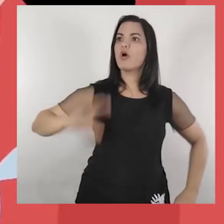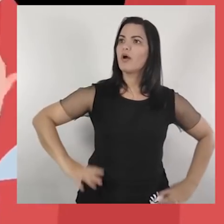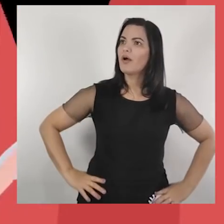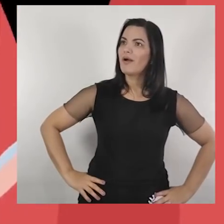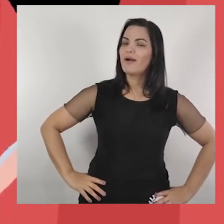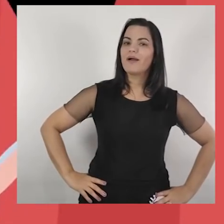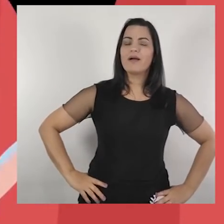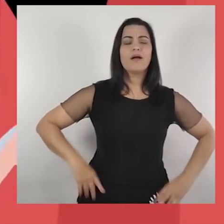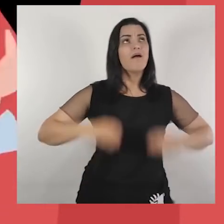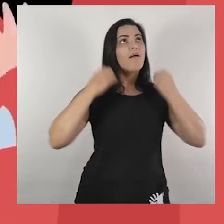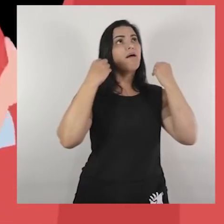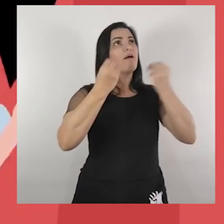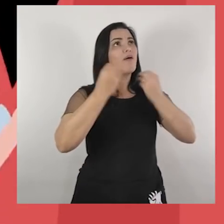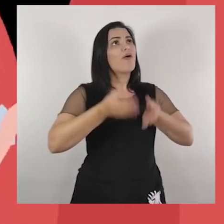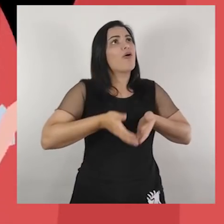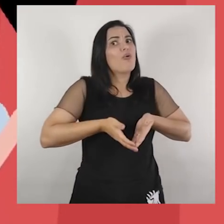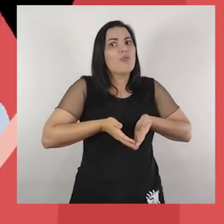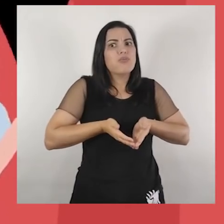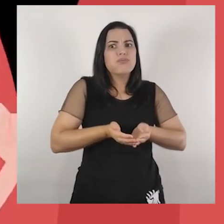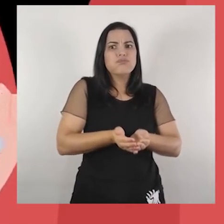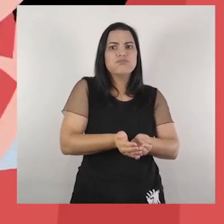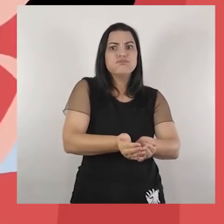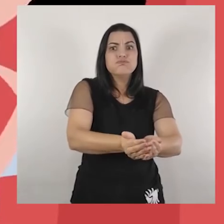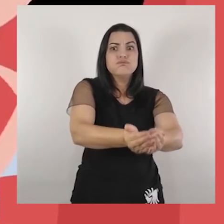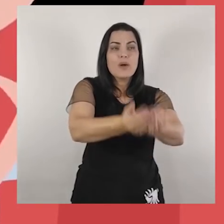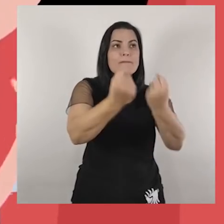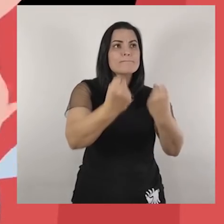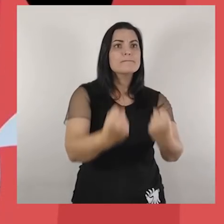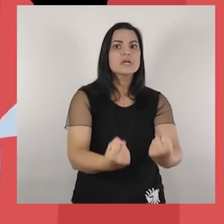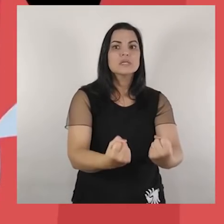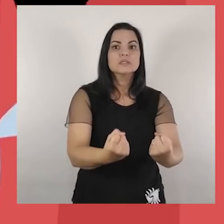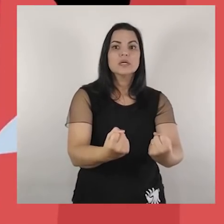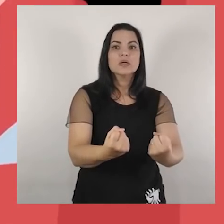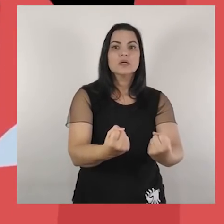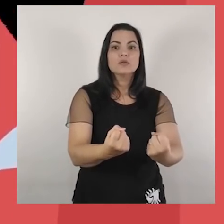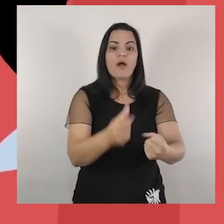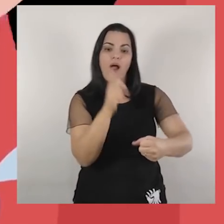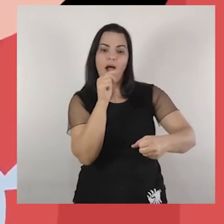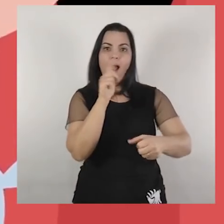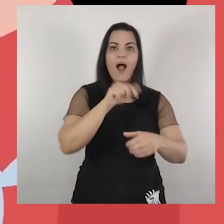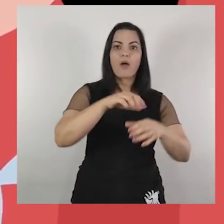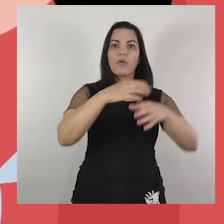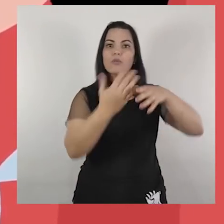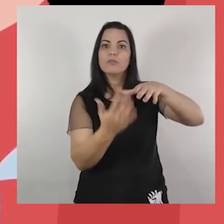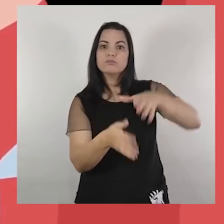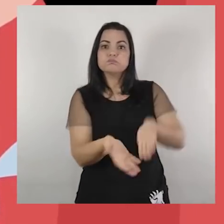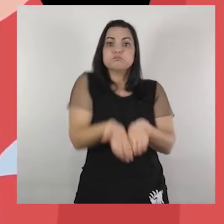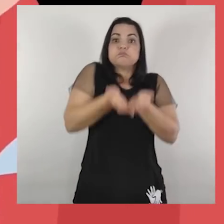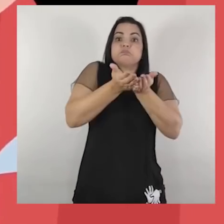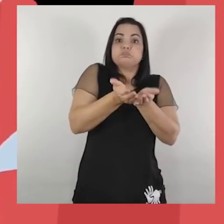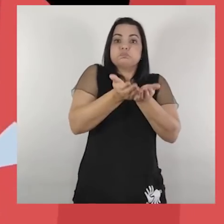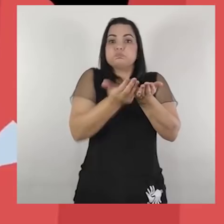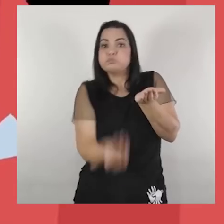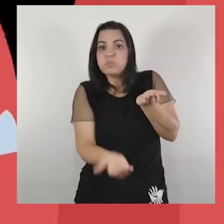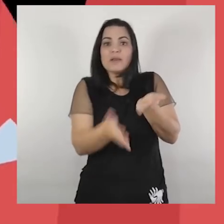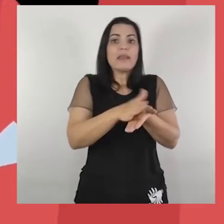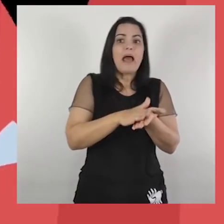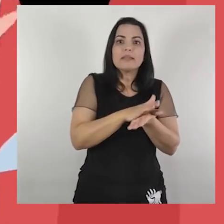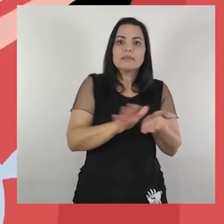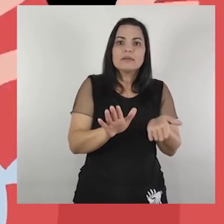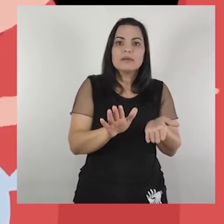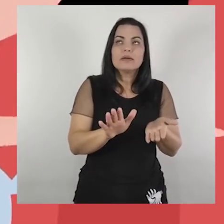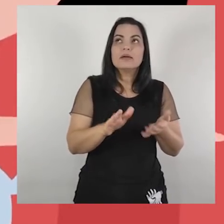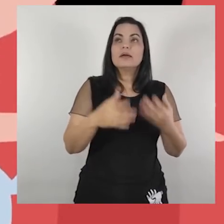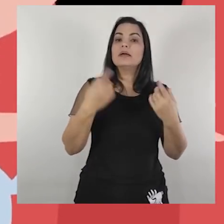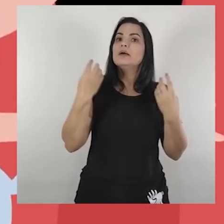navio tão pesado não afundar na água? Por que será que algumas coisas afundam e outras flutuam? São